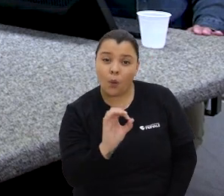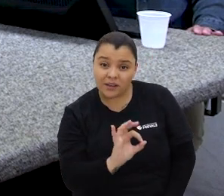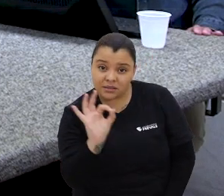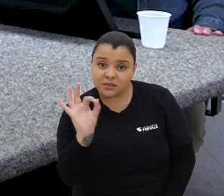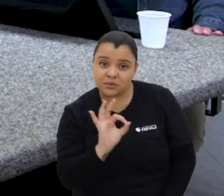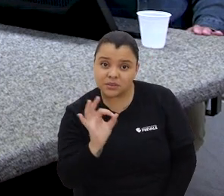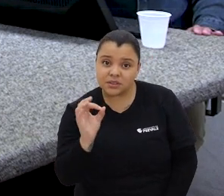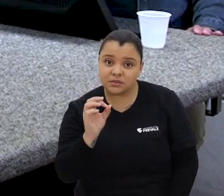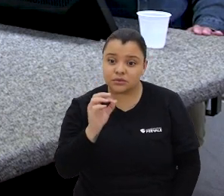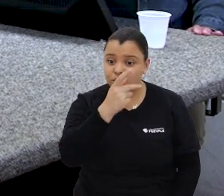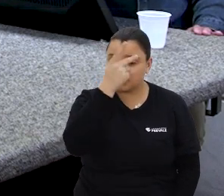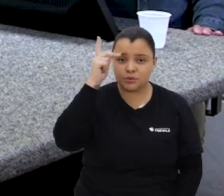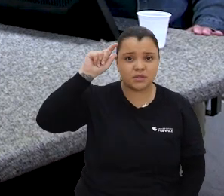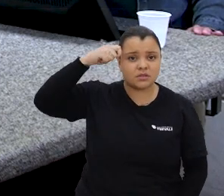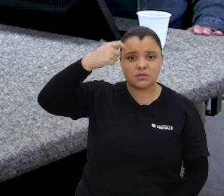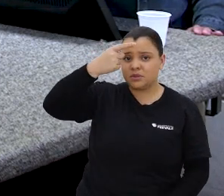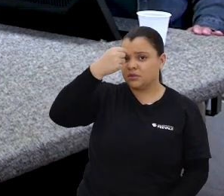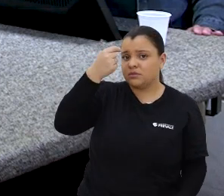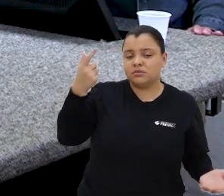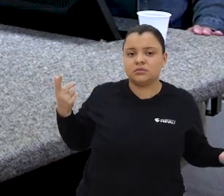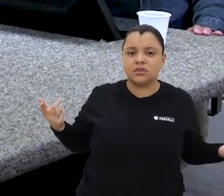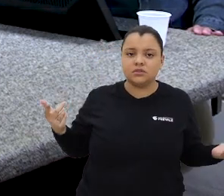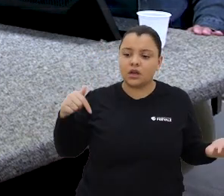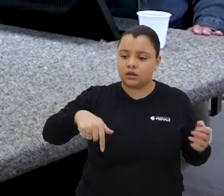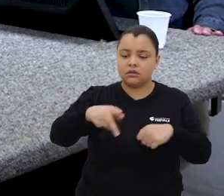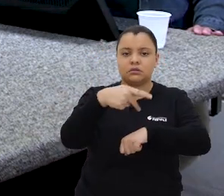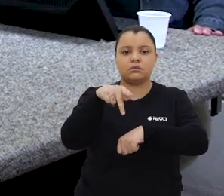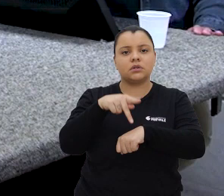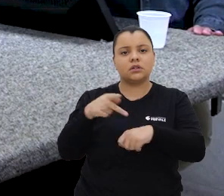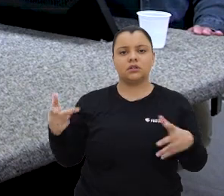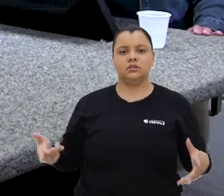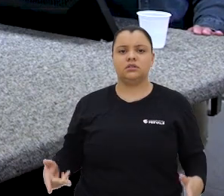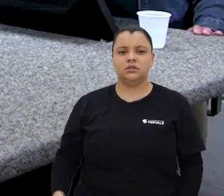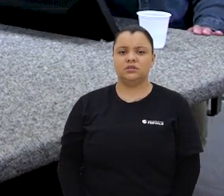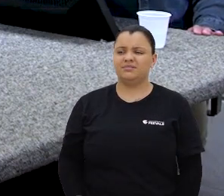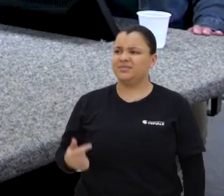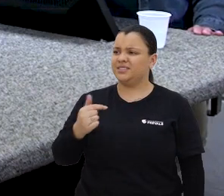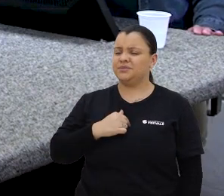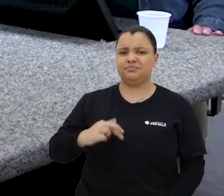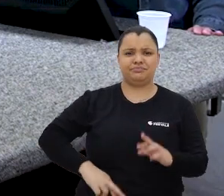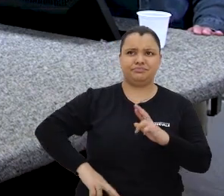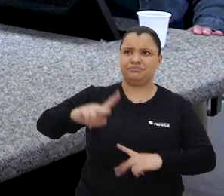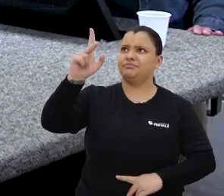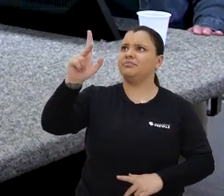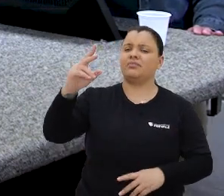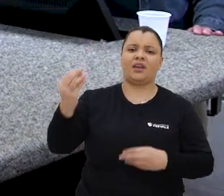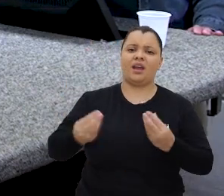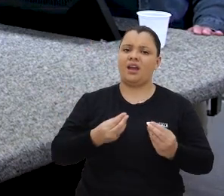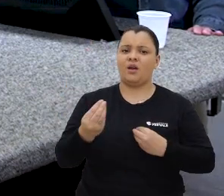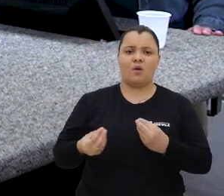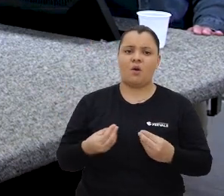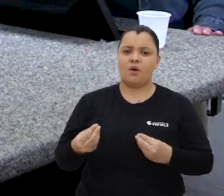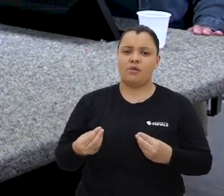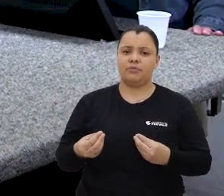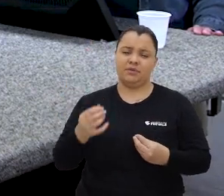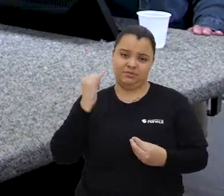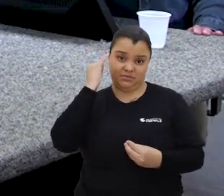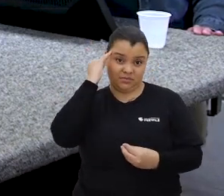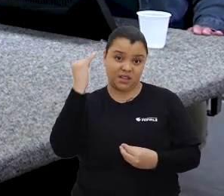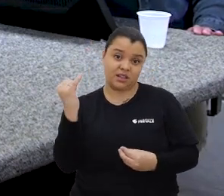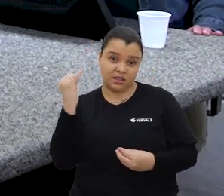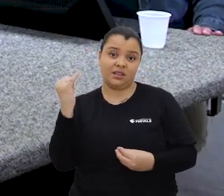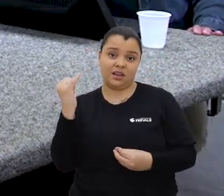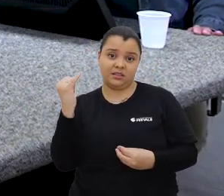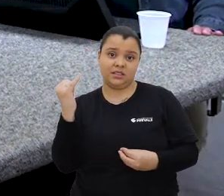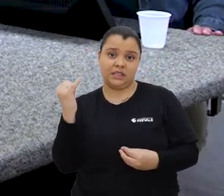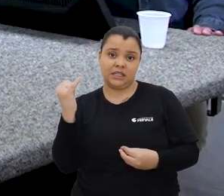pessoas pretas com ensino superior no país. Absurdo. É algo que destoa demais de uma narrativa que vem de uma ideia de